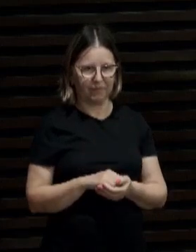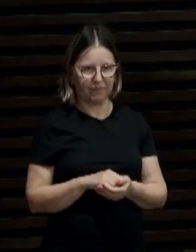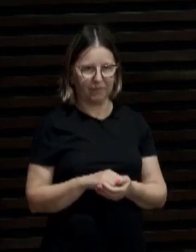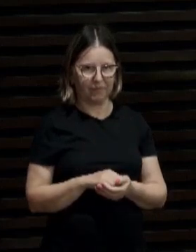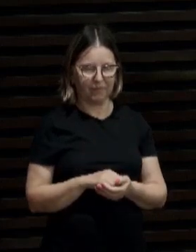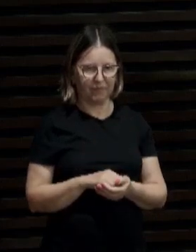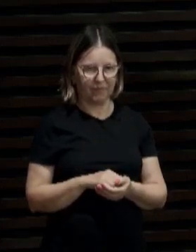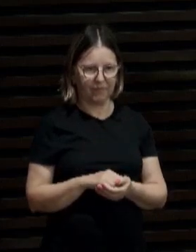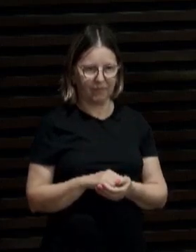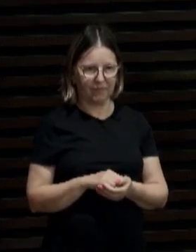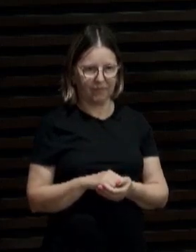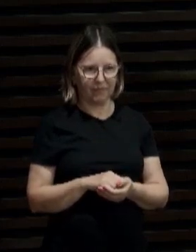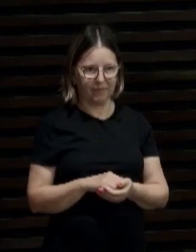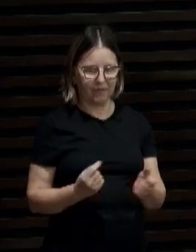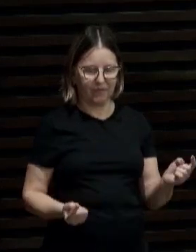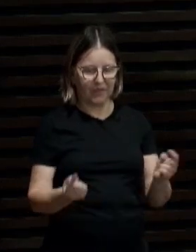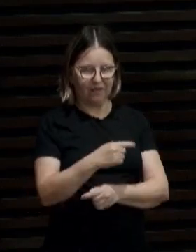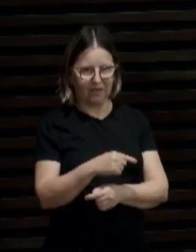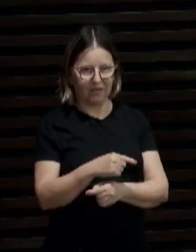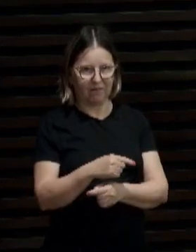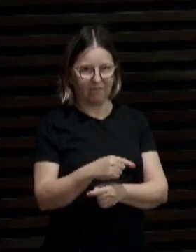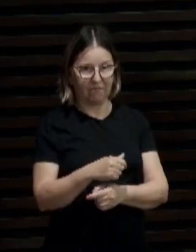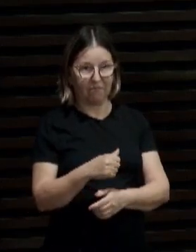maneiras. Primeiro lugar, inversão de prioridades.